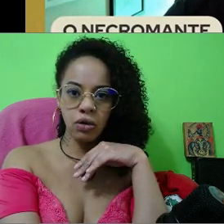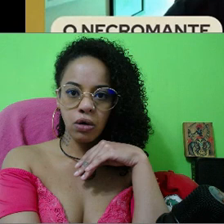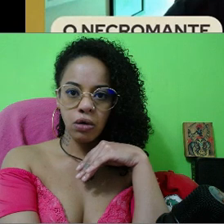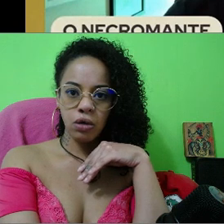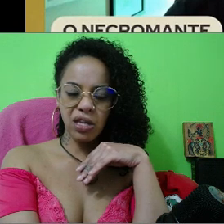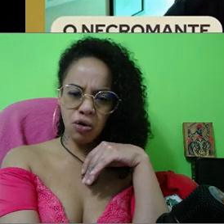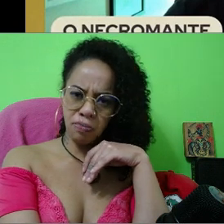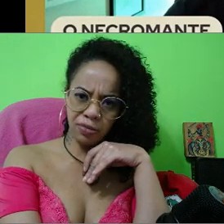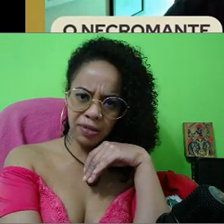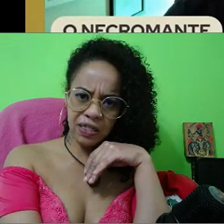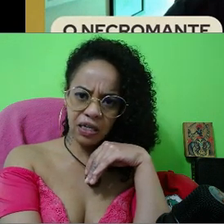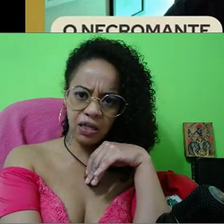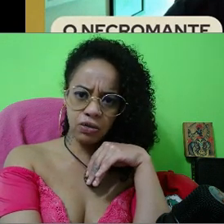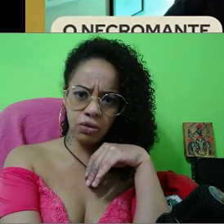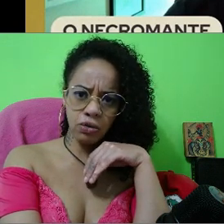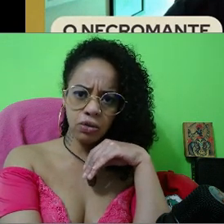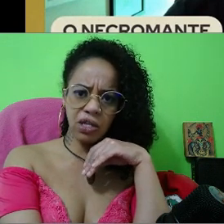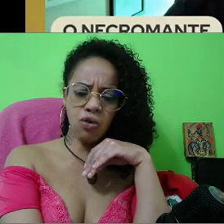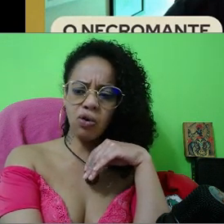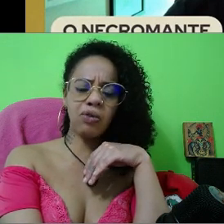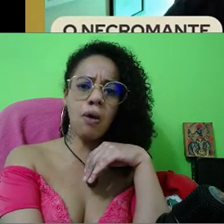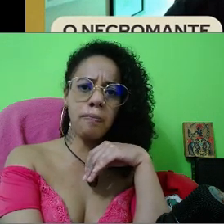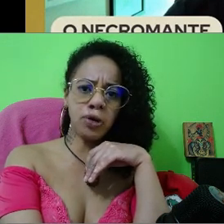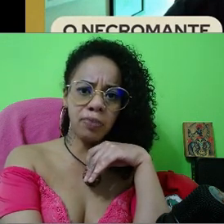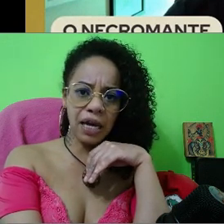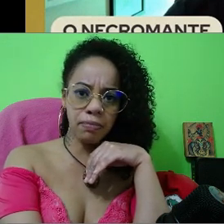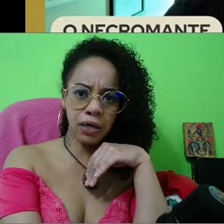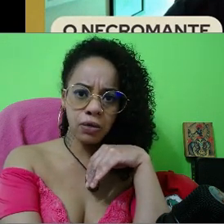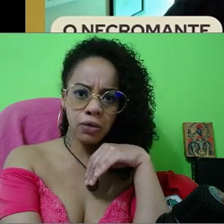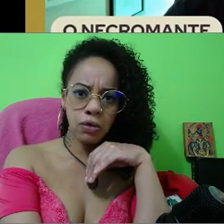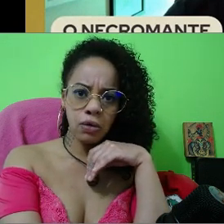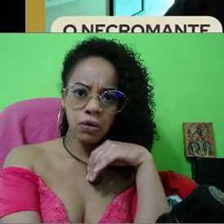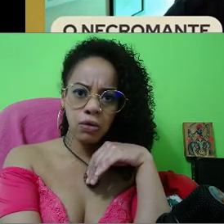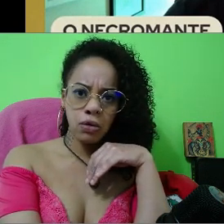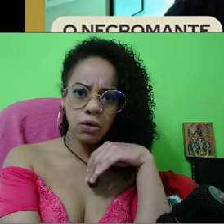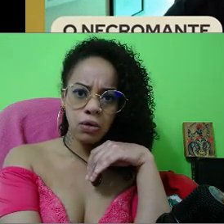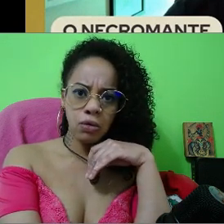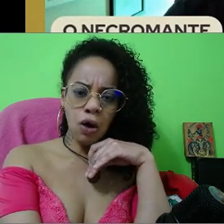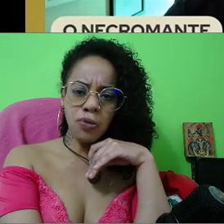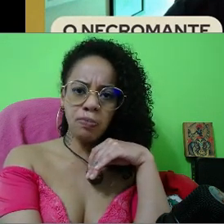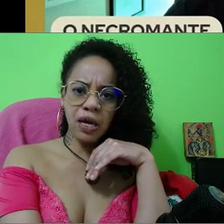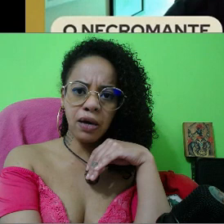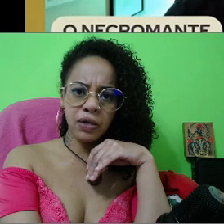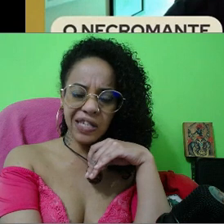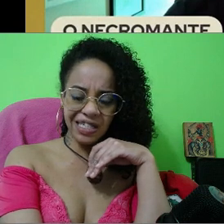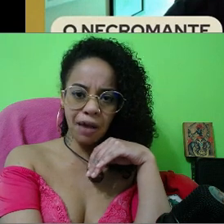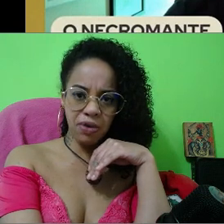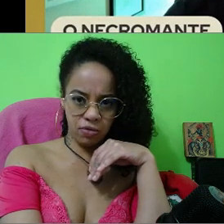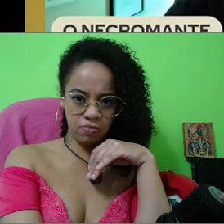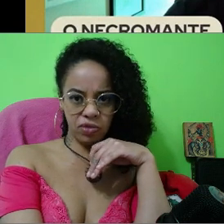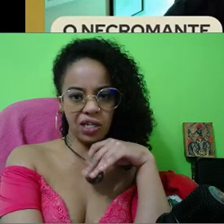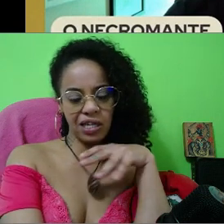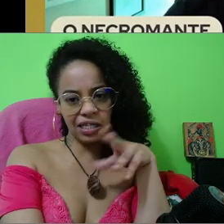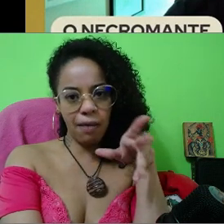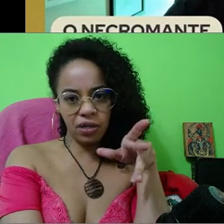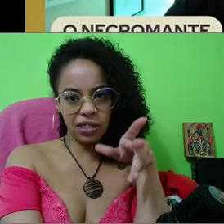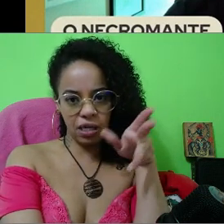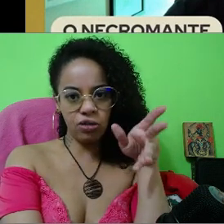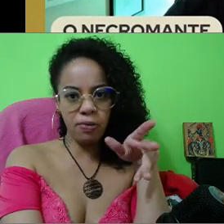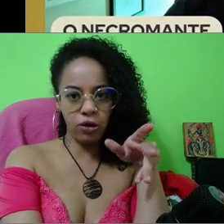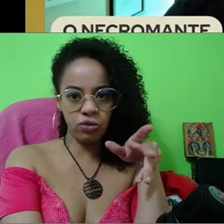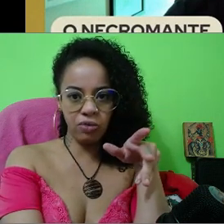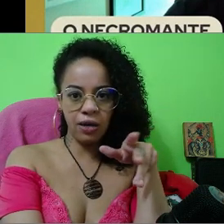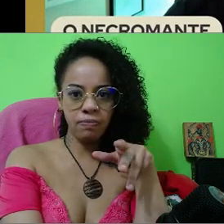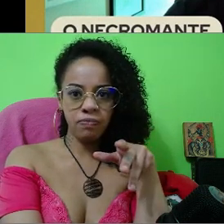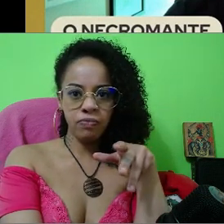isso tem algum problema Santo qual o problema Qual o problema você sabe você sabe